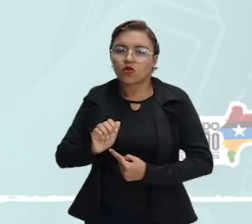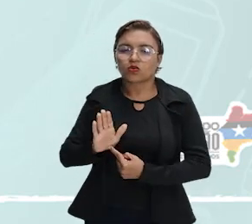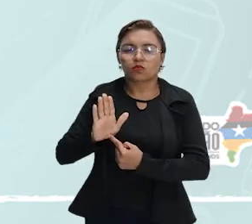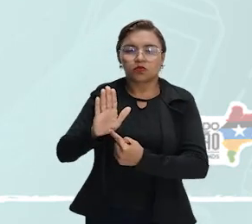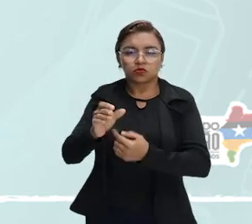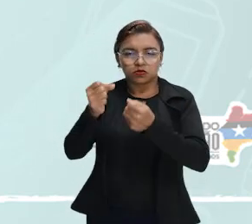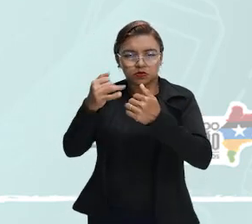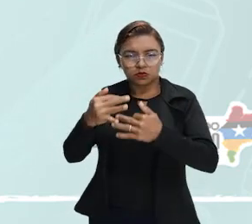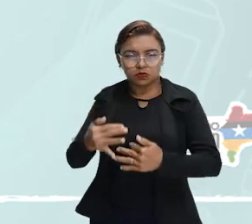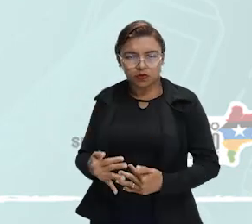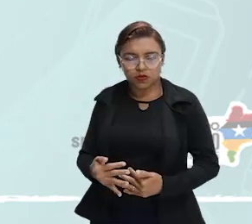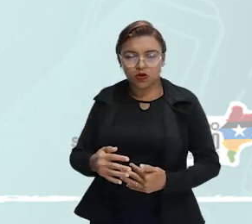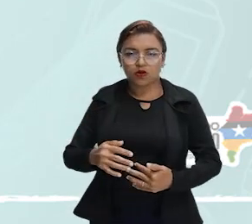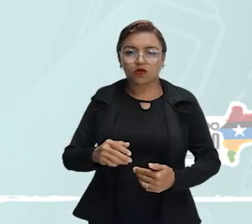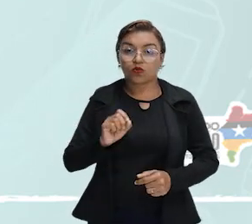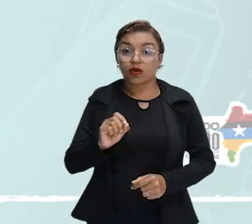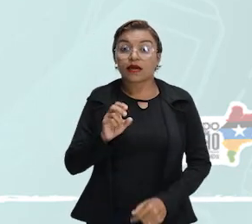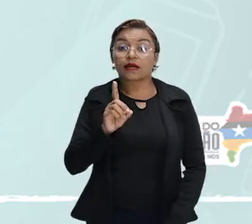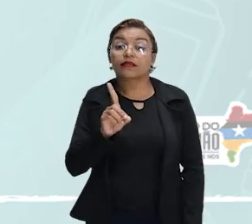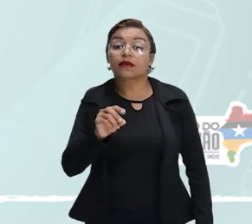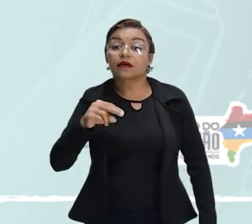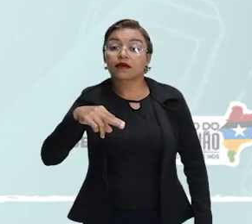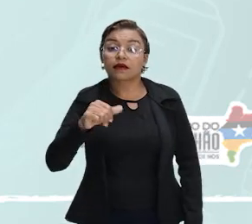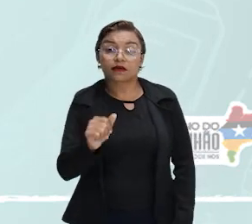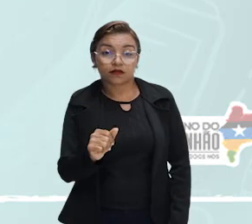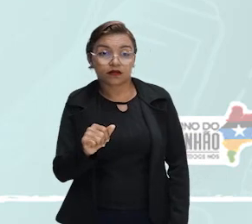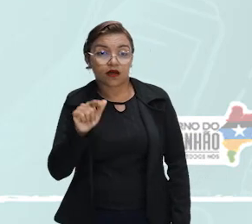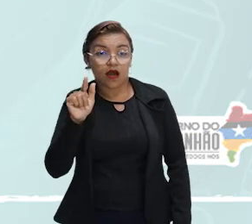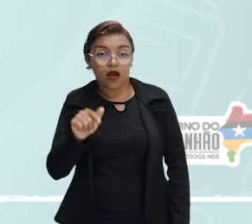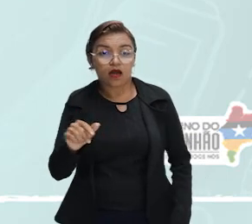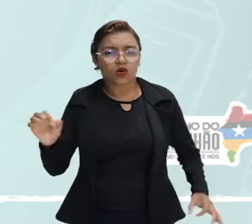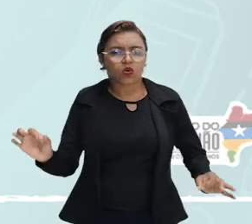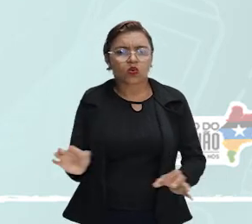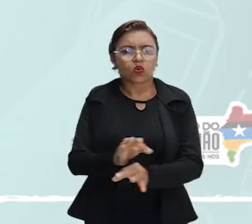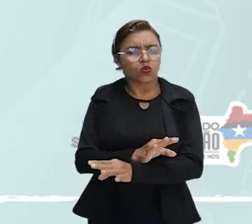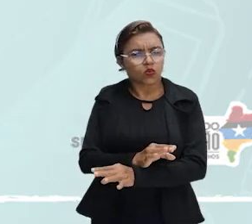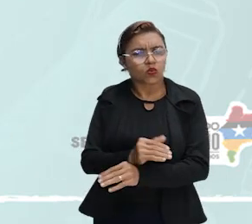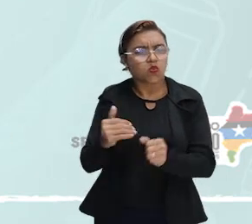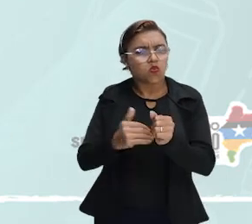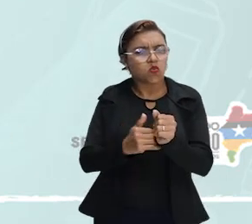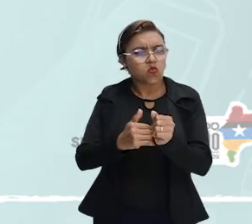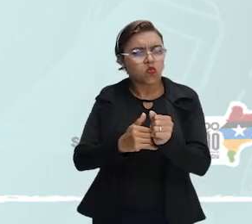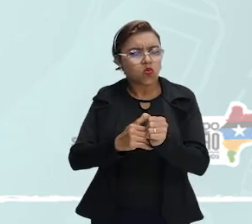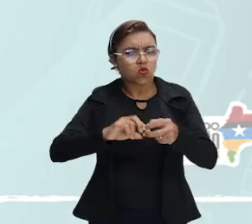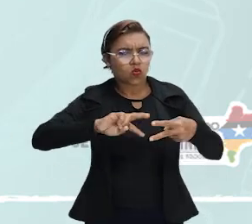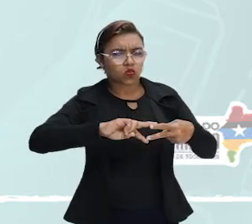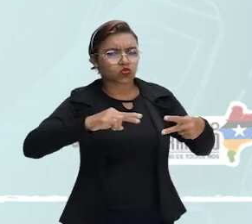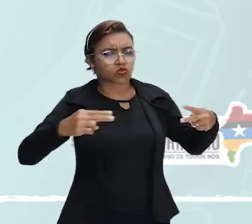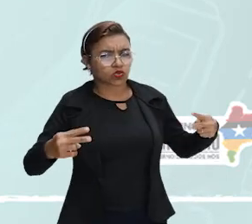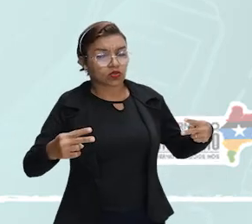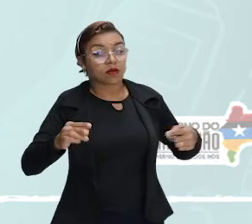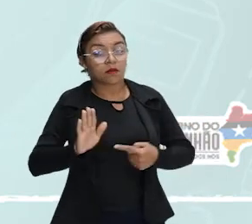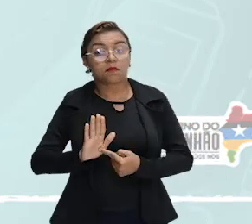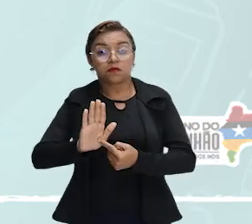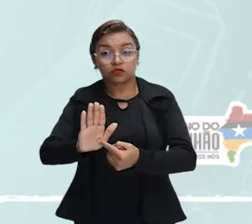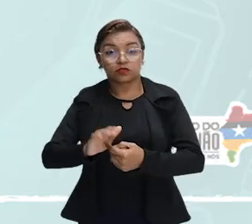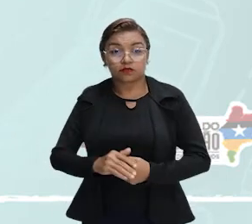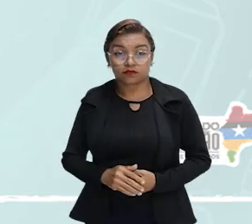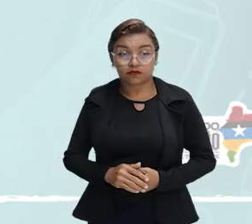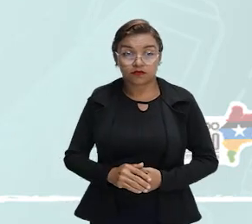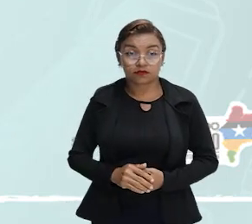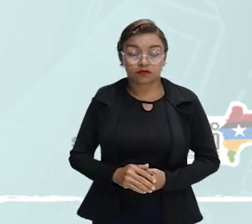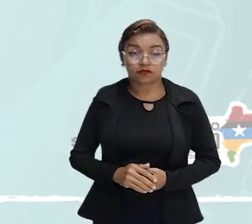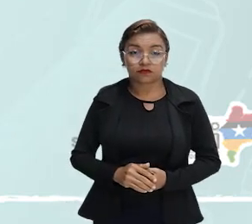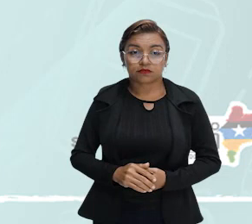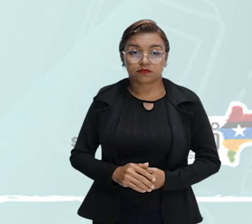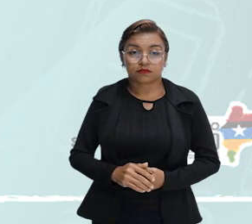do DNA da cevada foi quase todo concluído e o seu código genético desvendado. Chamou